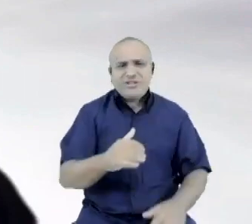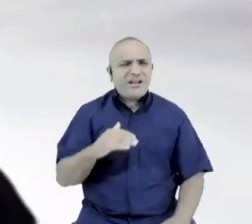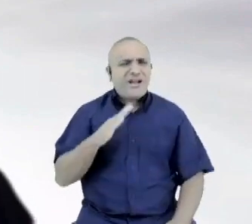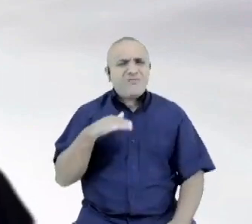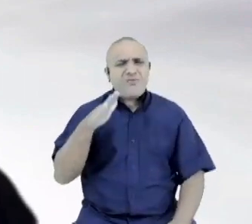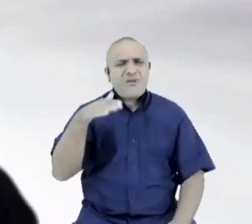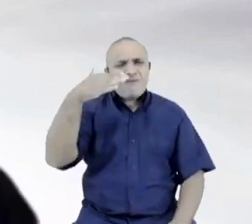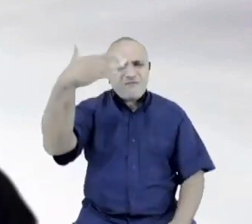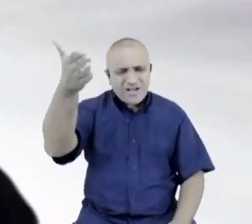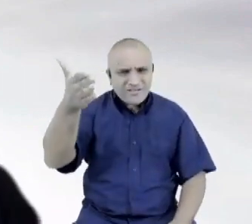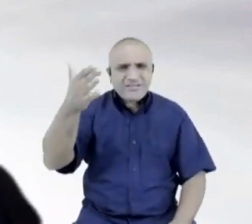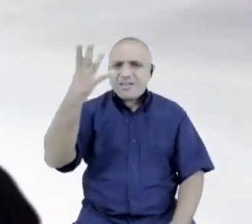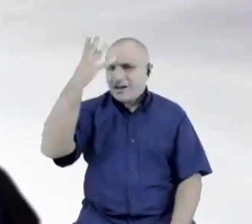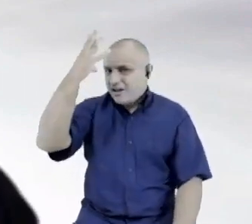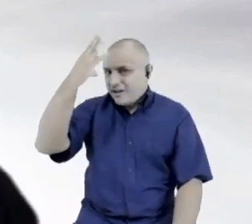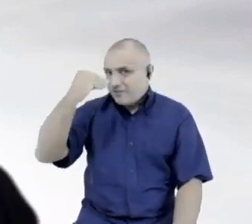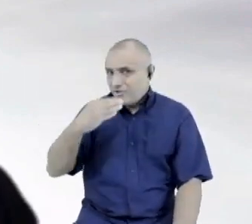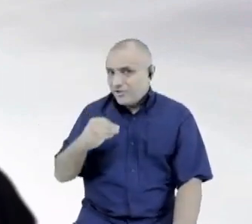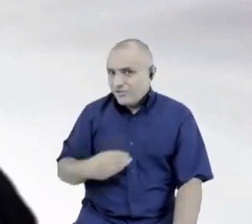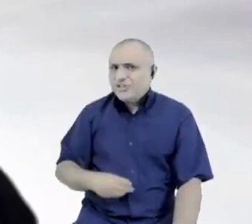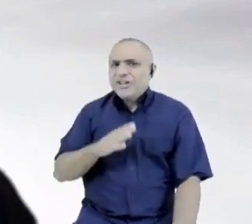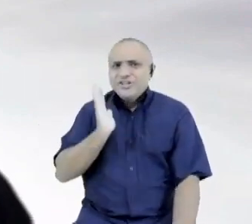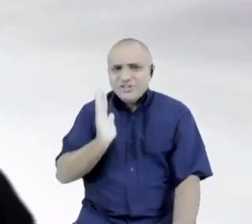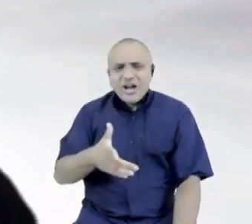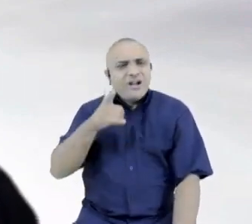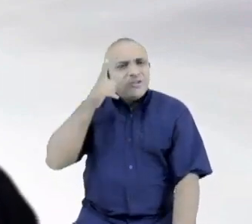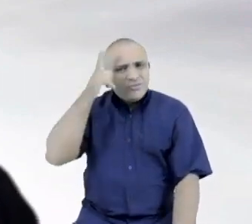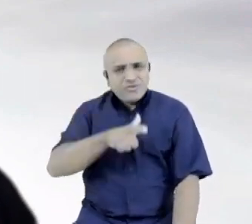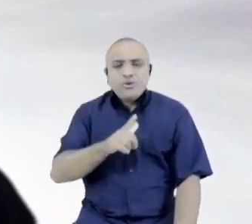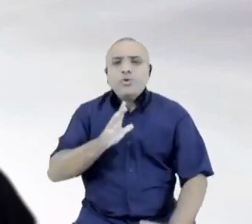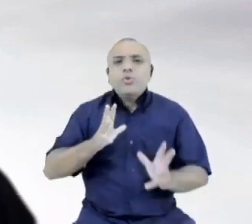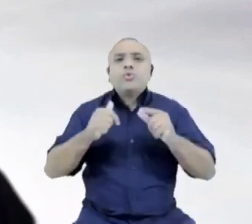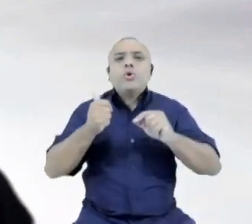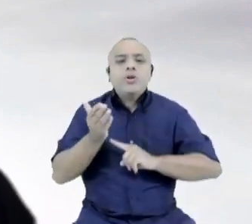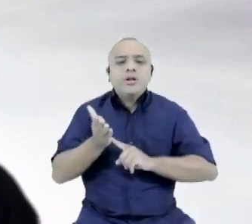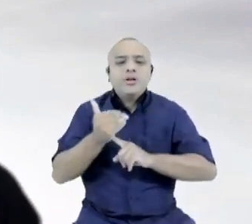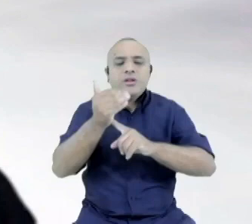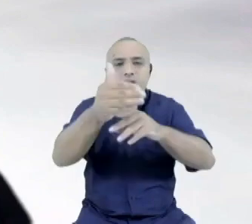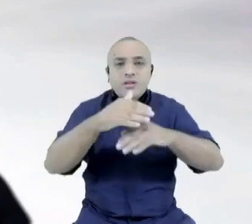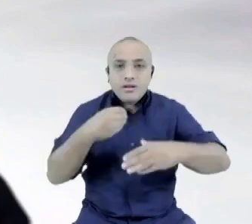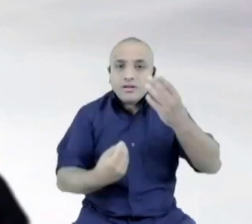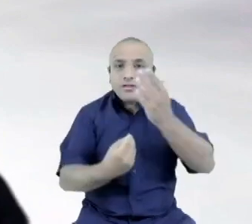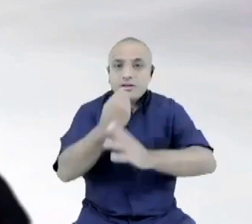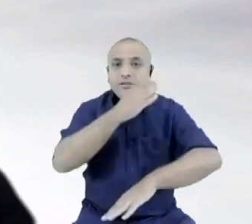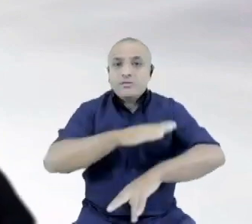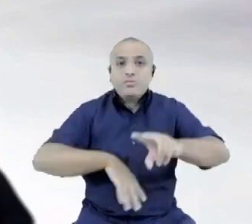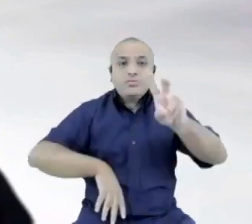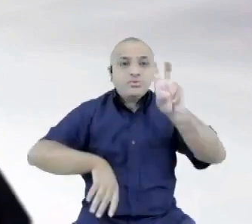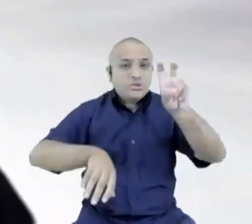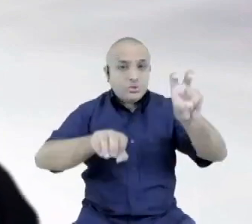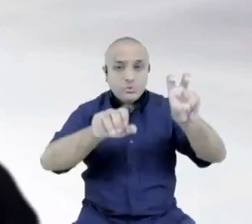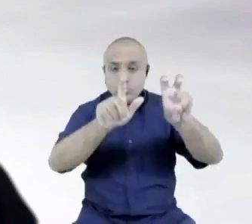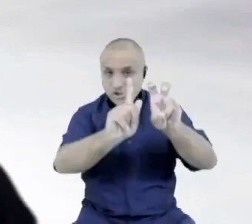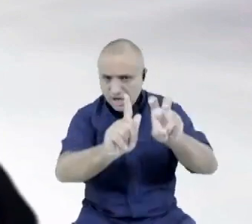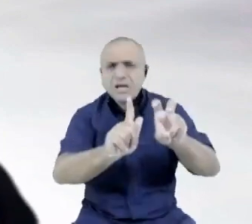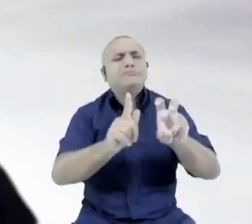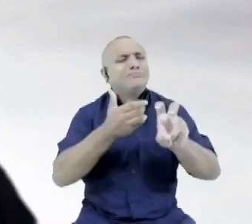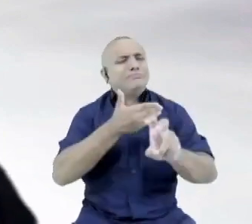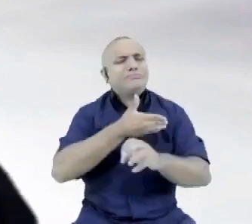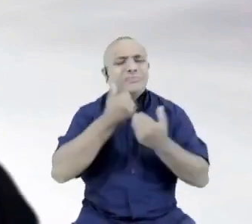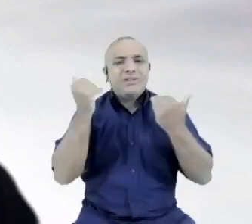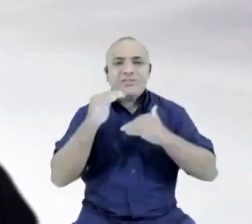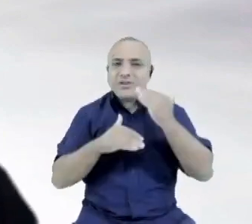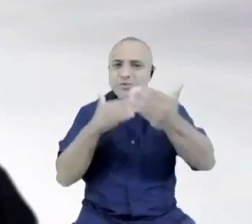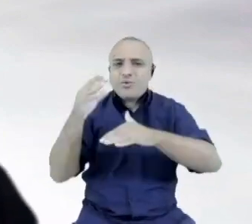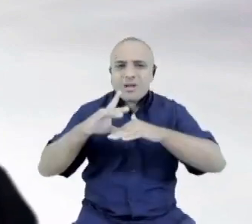radiologia já conseguiu, e toda a tecnologia agora, até a entrada do 5G, isso daí já vai colocar a